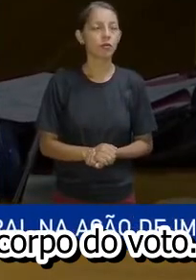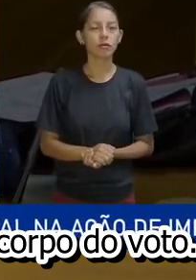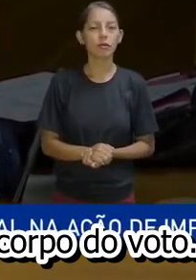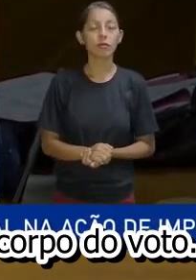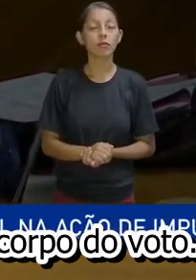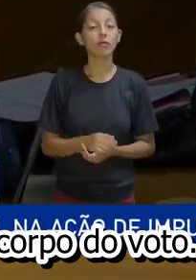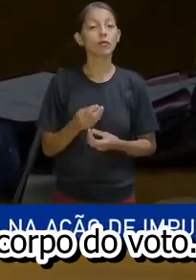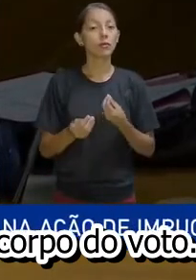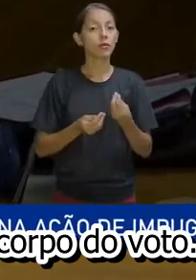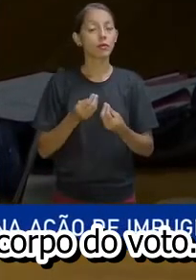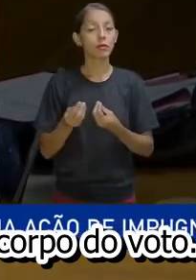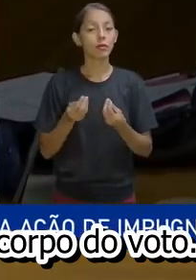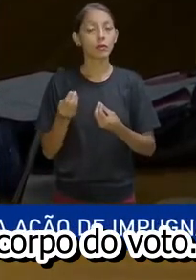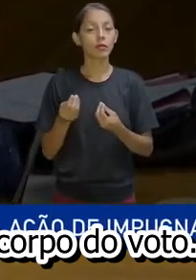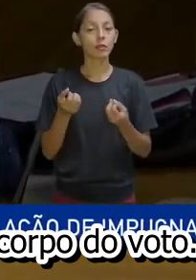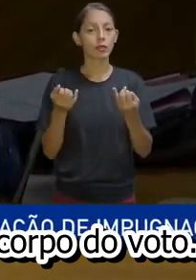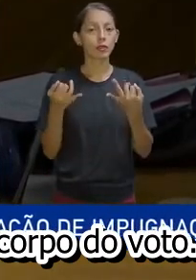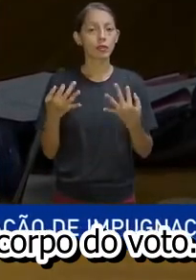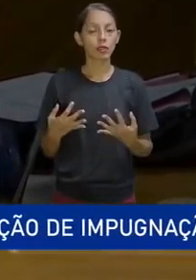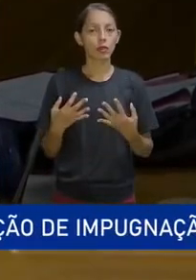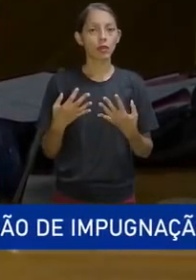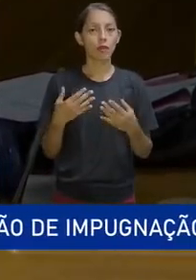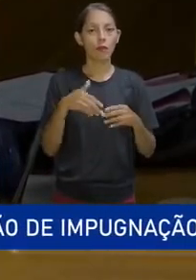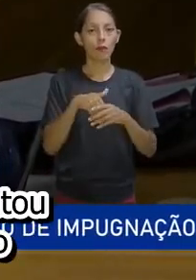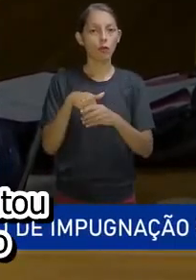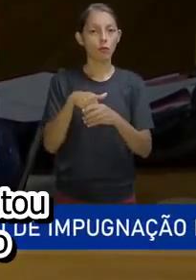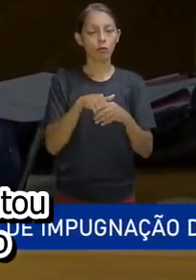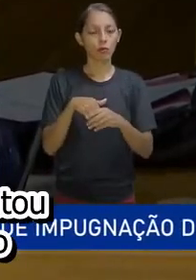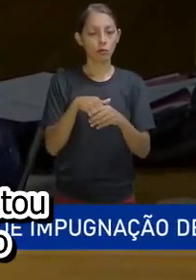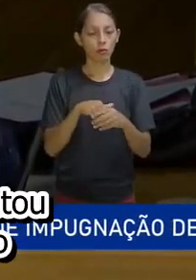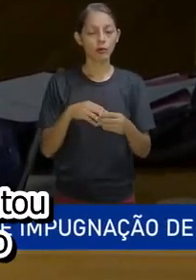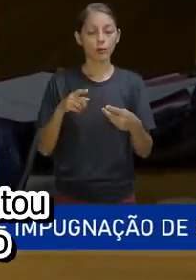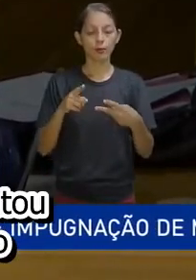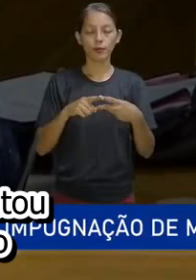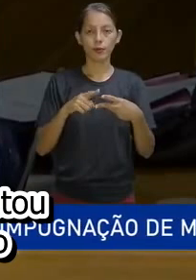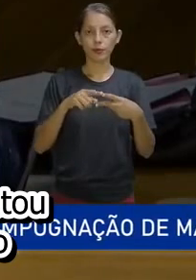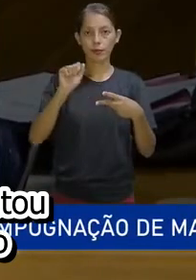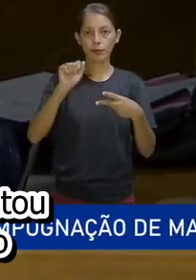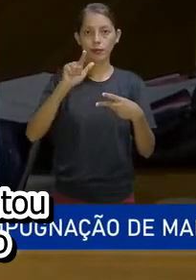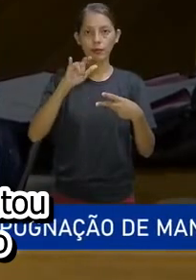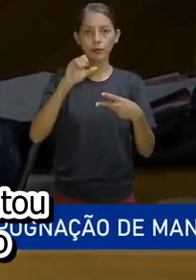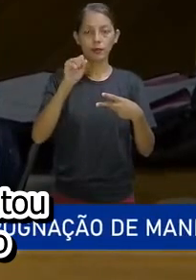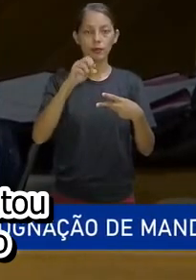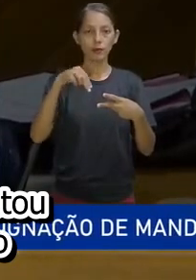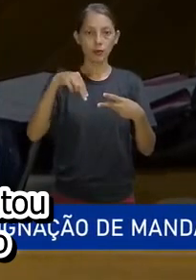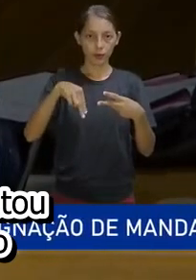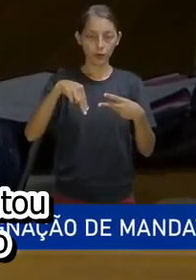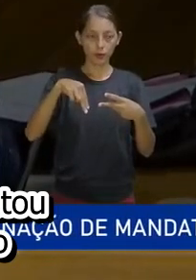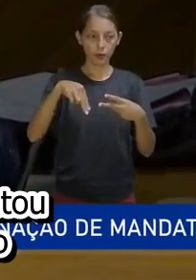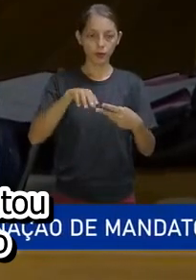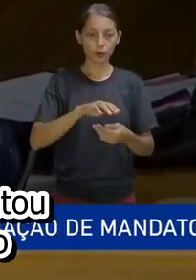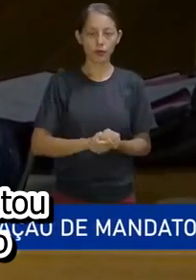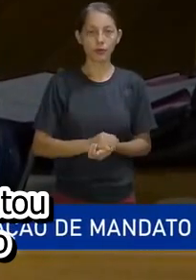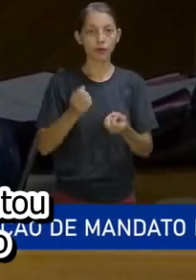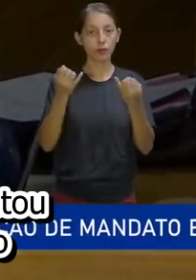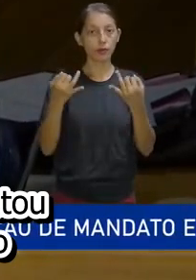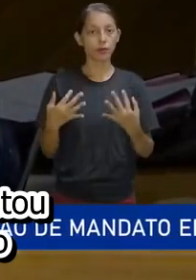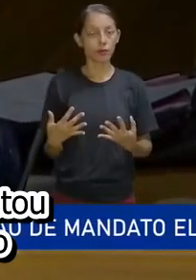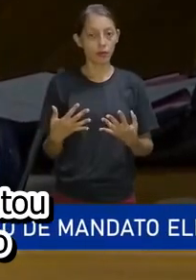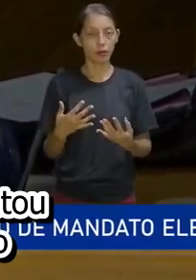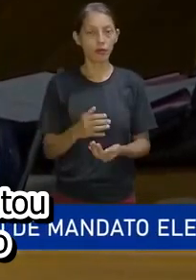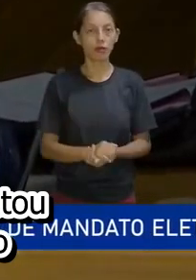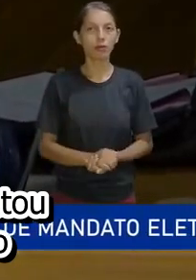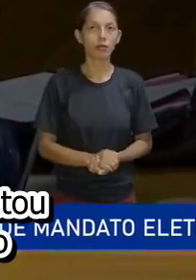cujo dispositivo transcrevo no corpo do voto. Carlisson da Silva Rebouça, em suas razões, sustentou que não há como